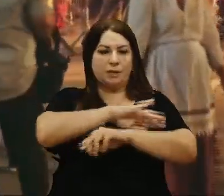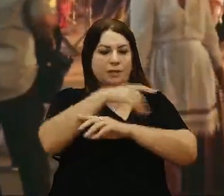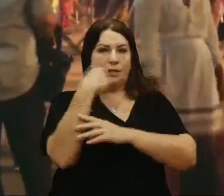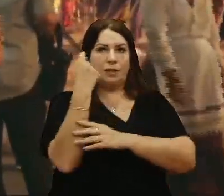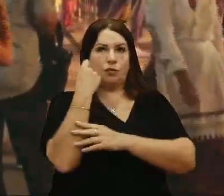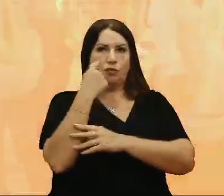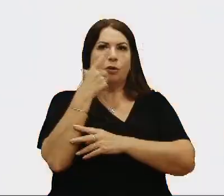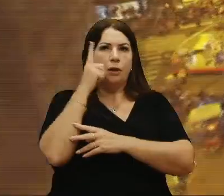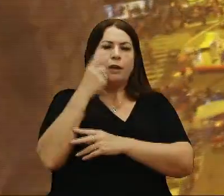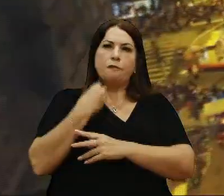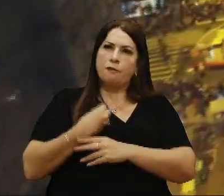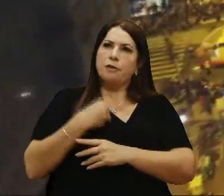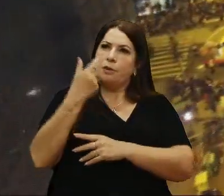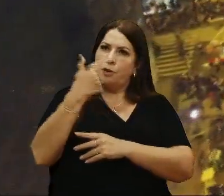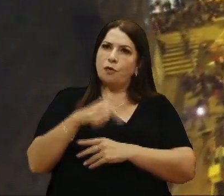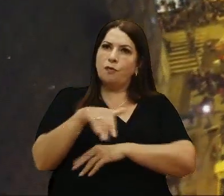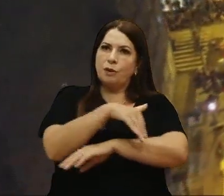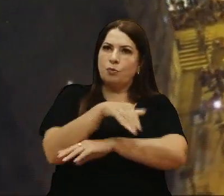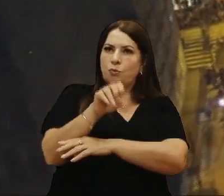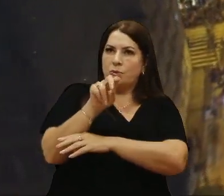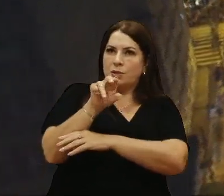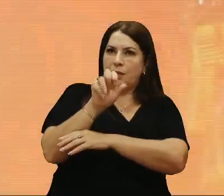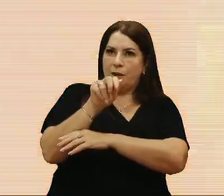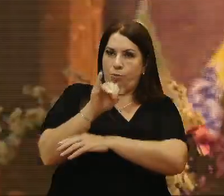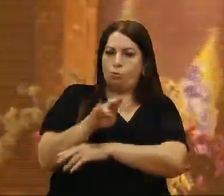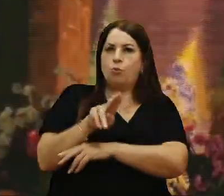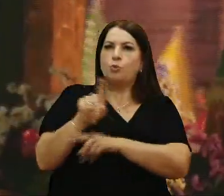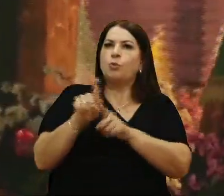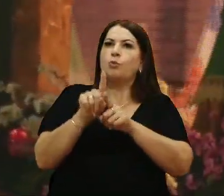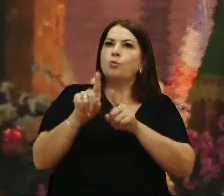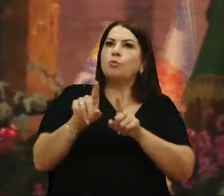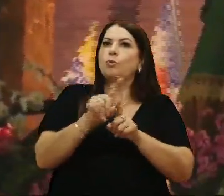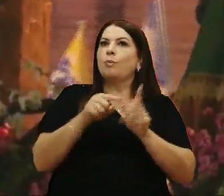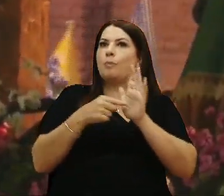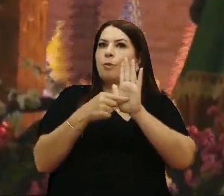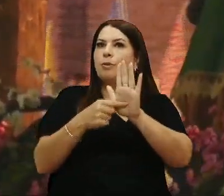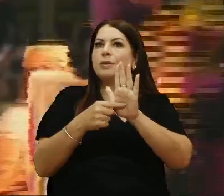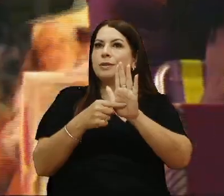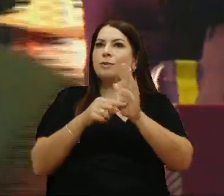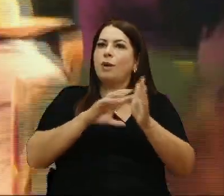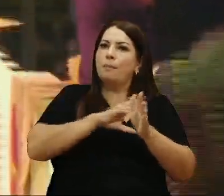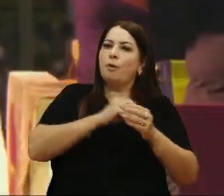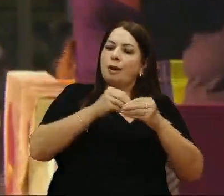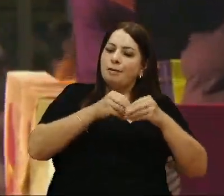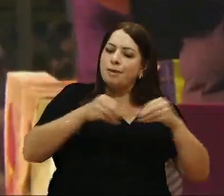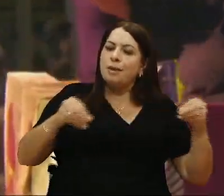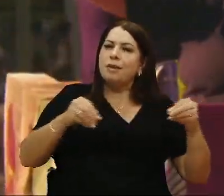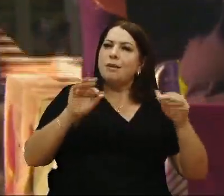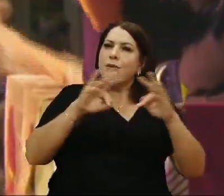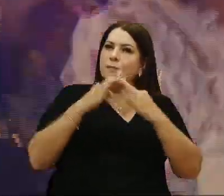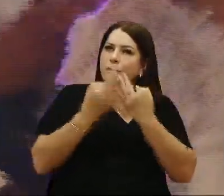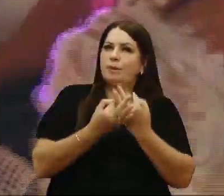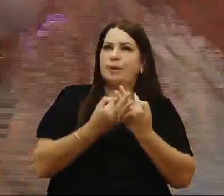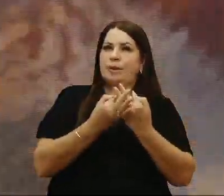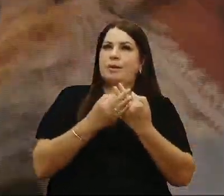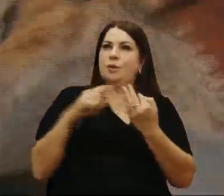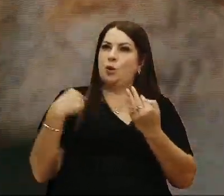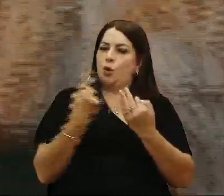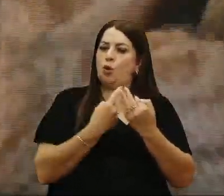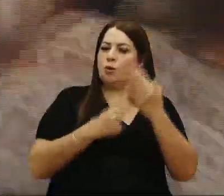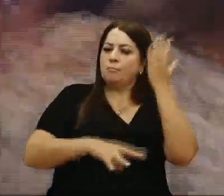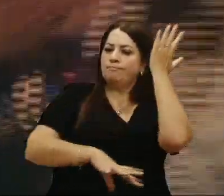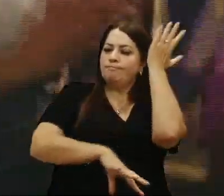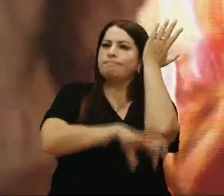vida mais uma vez na Rua Sinimbu, em um espetáculo que celebra o amor à terra, à família e às nossas